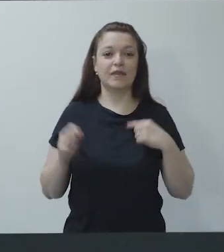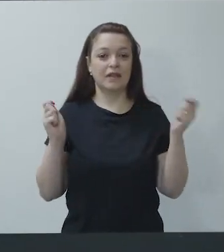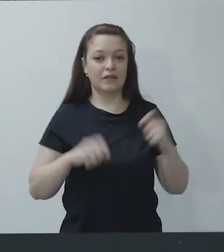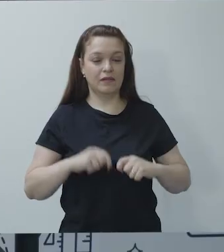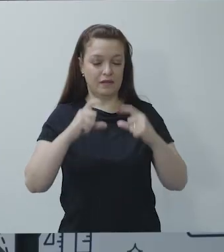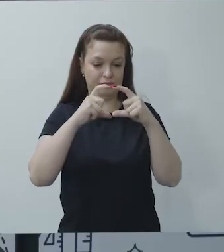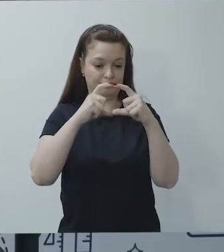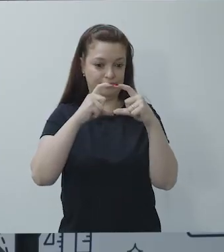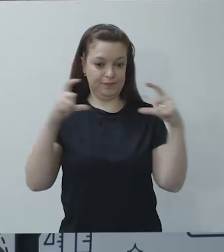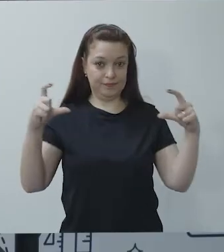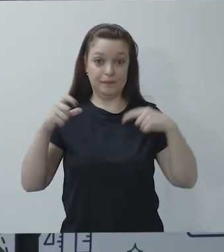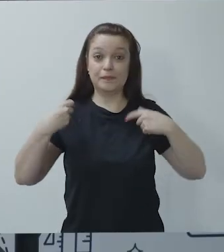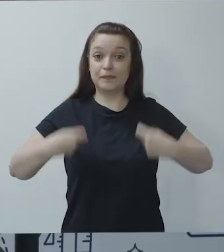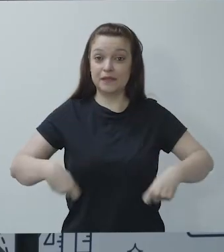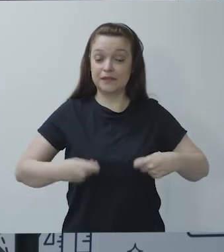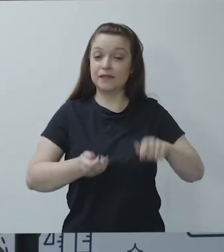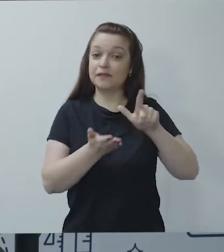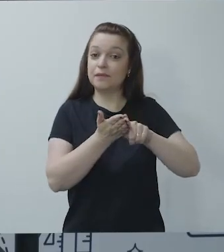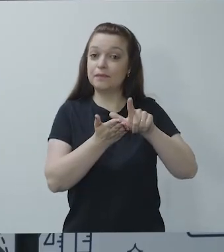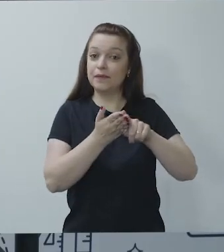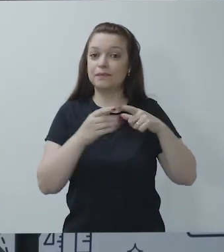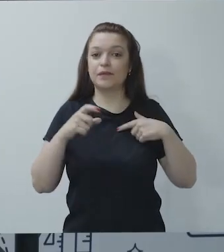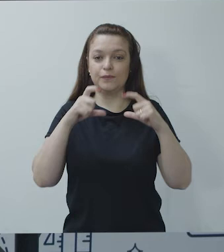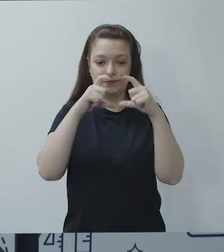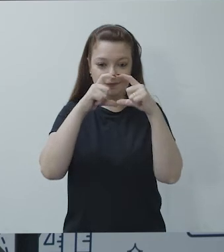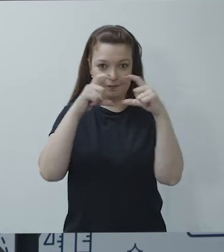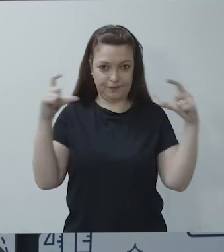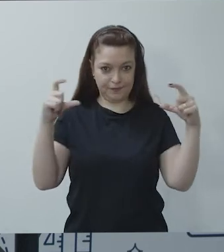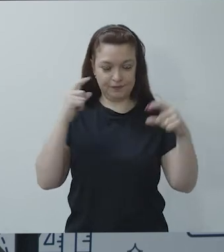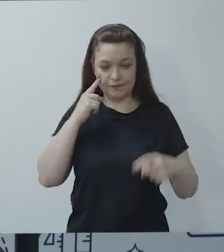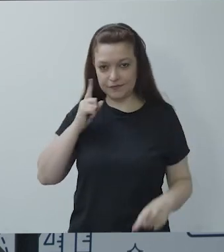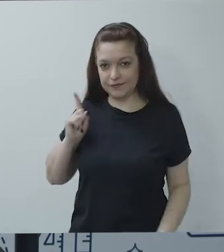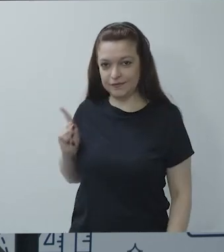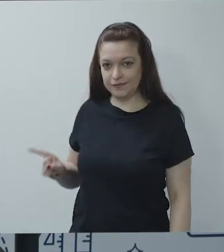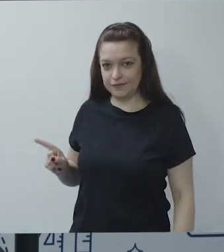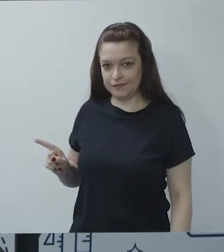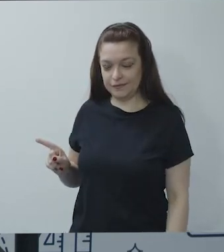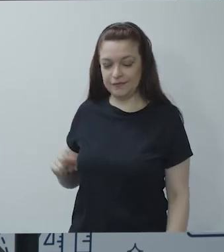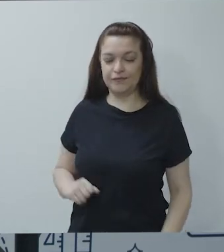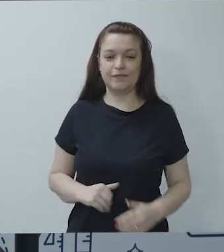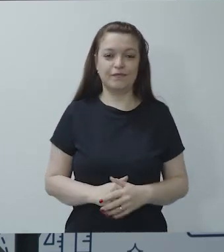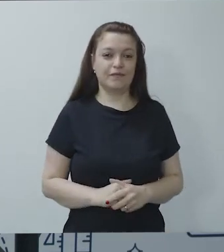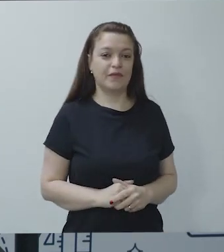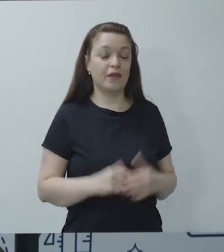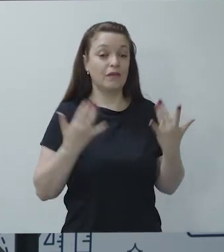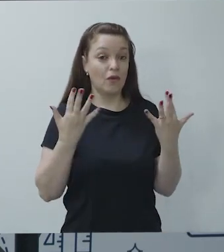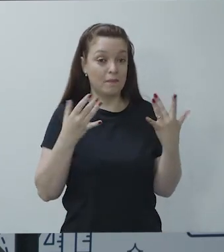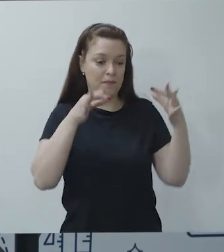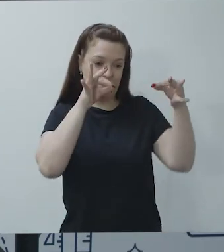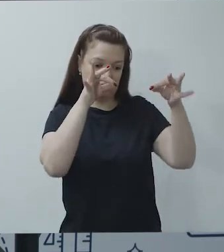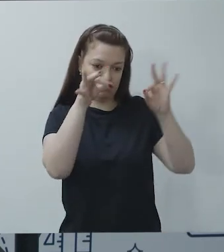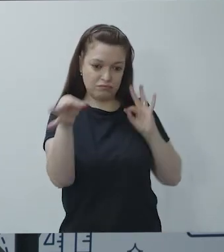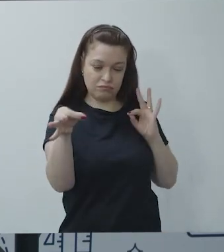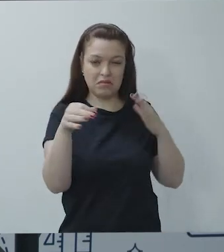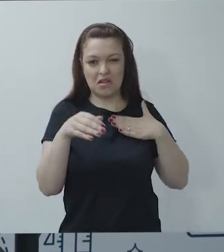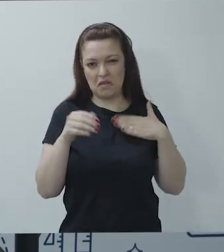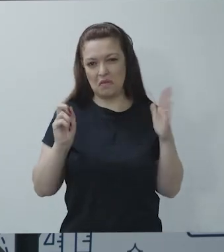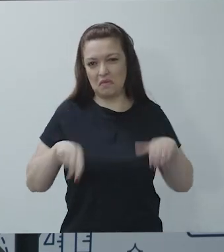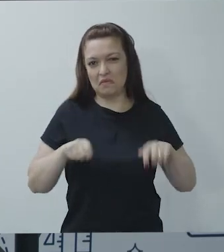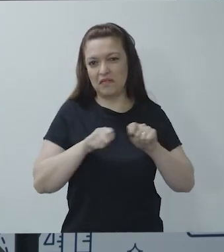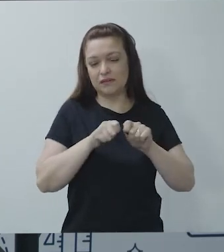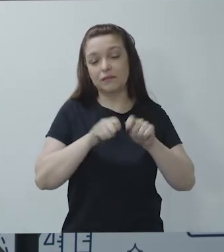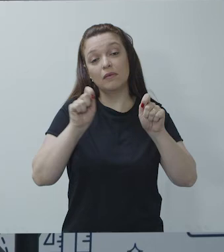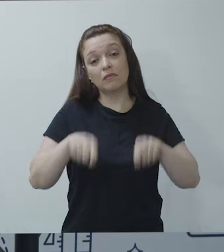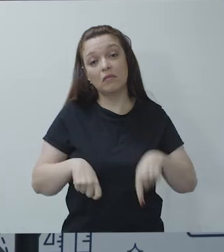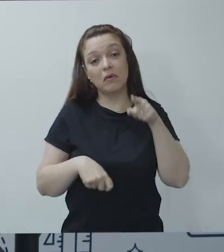da folha para fazer uma tira de papel. Ó, vou passar o dedo aqui, vou cortar usando as mãos, mas vocês